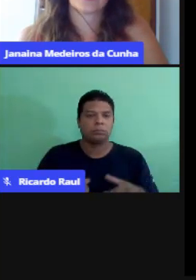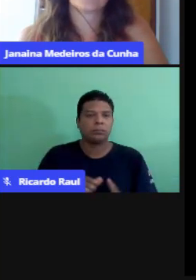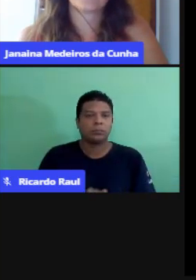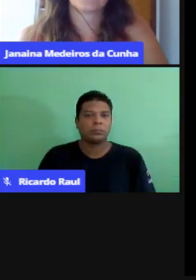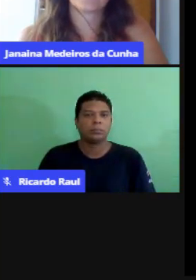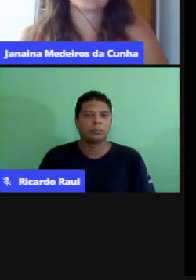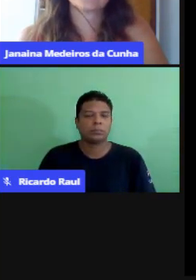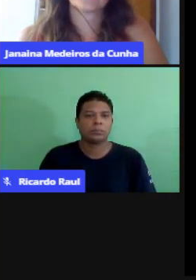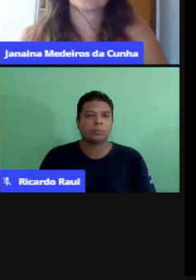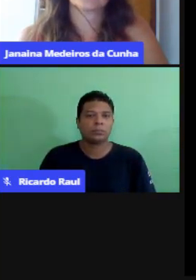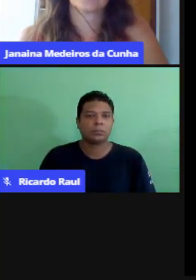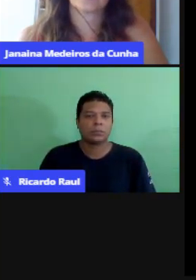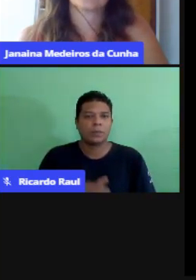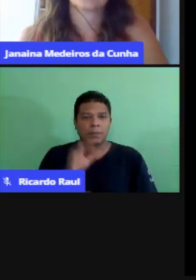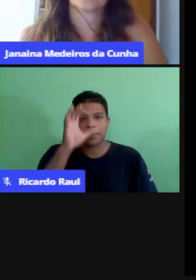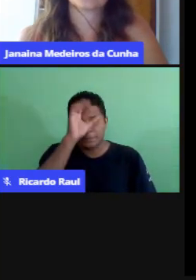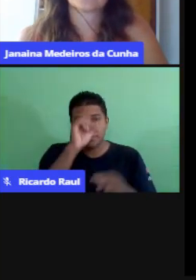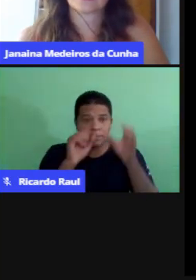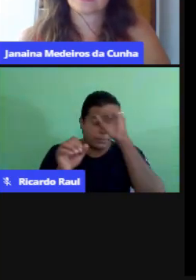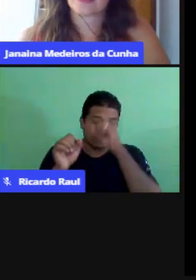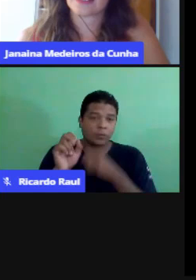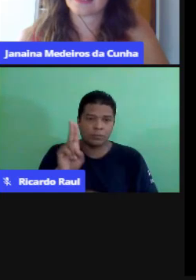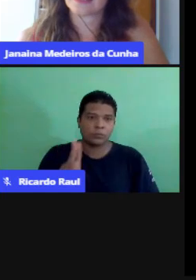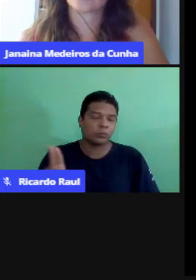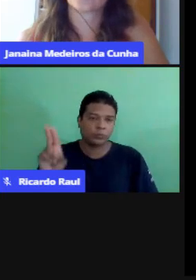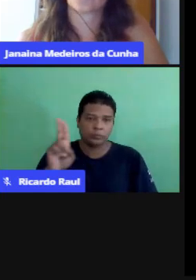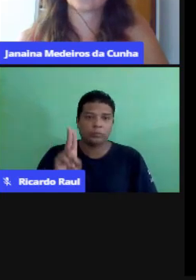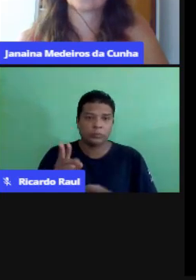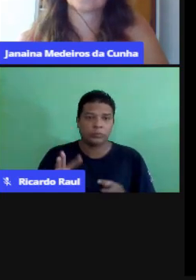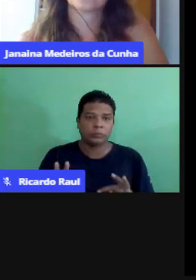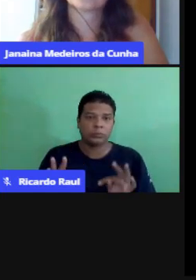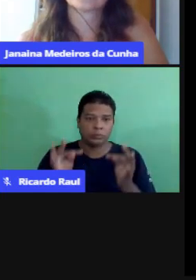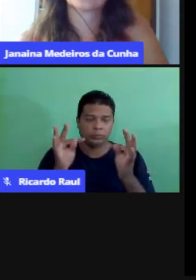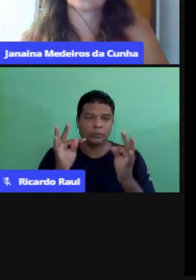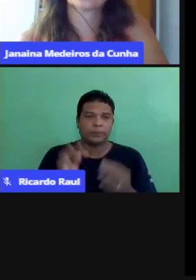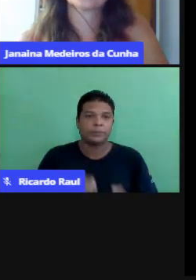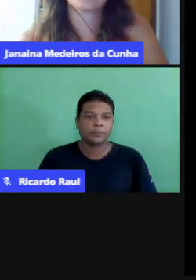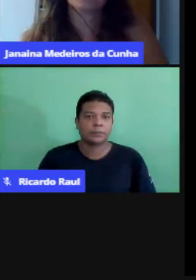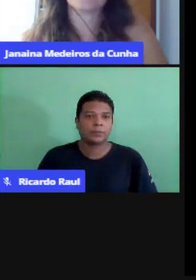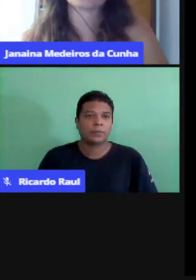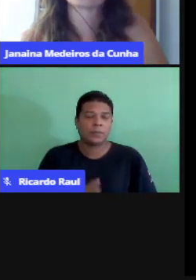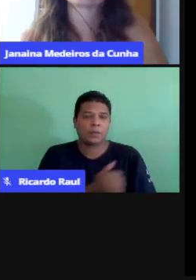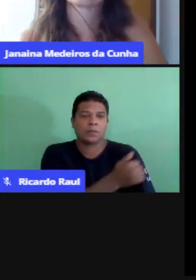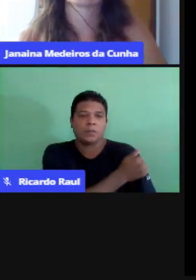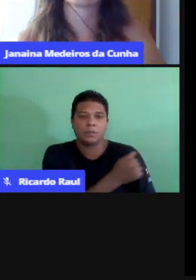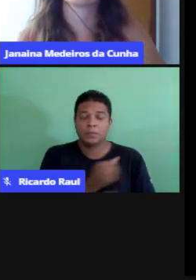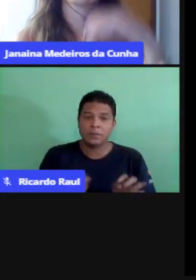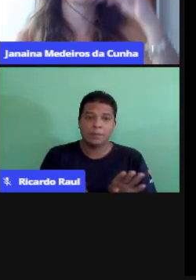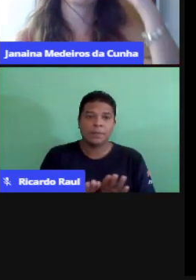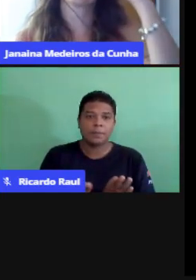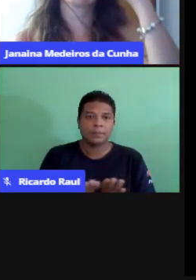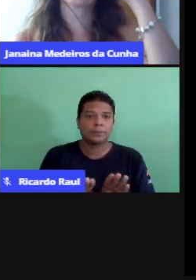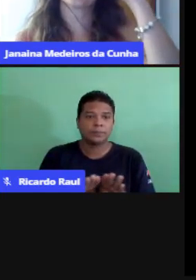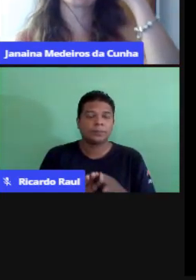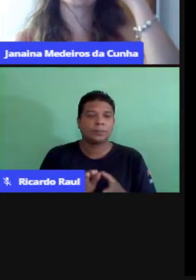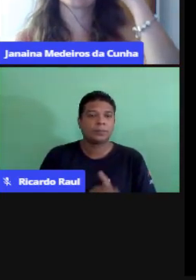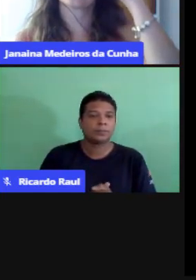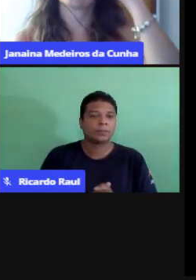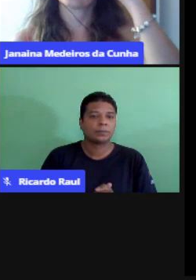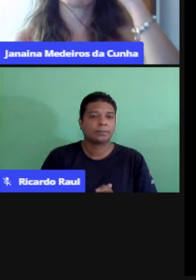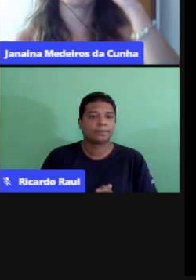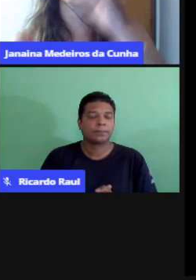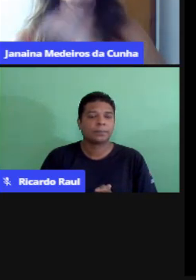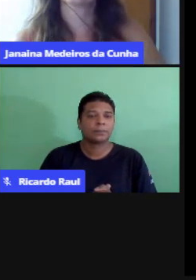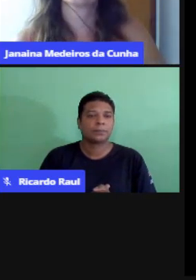favor da aprendizagem, né? A utilizar esses acessos com esses alunos também, né? Então aqui a gente pode